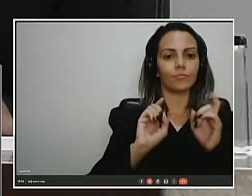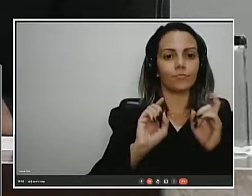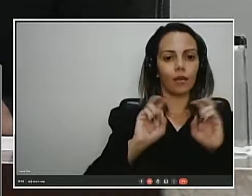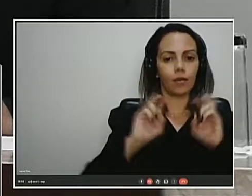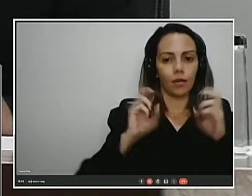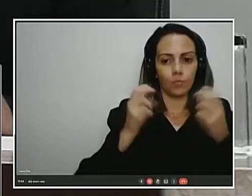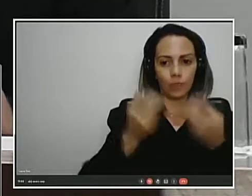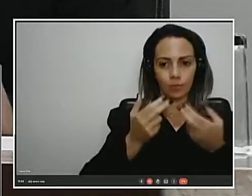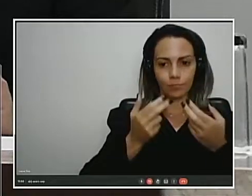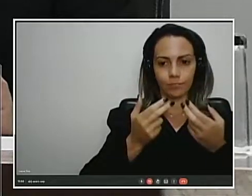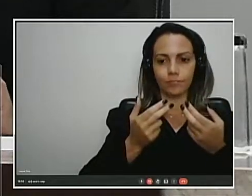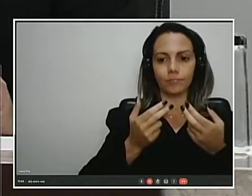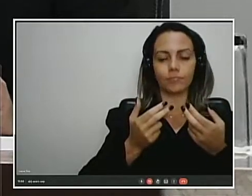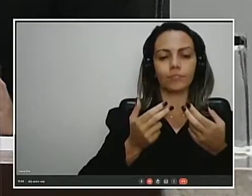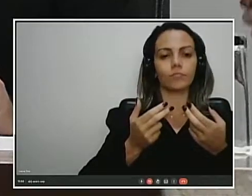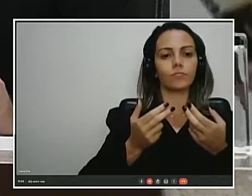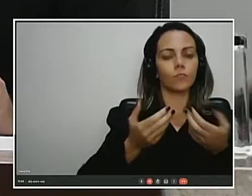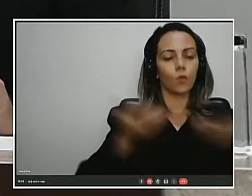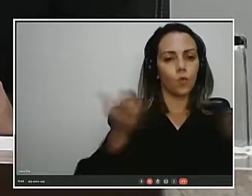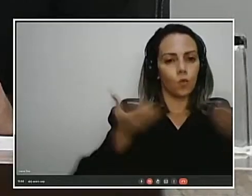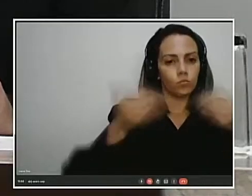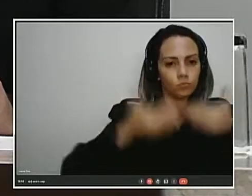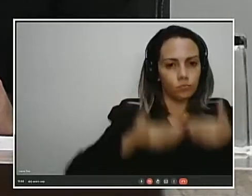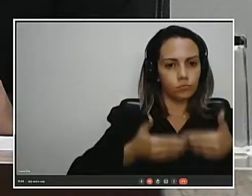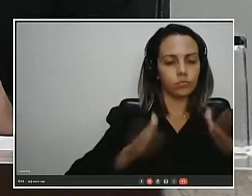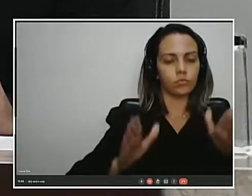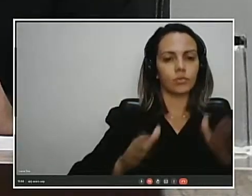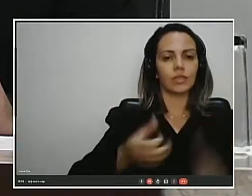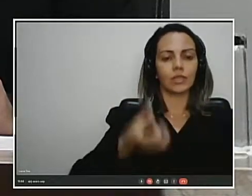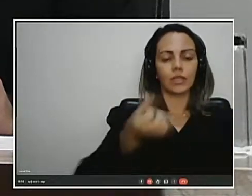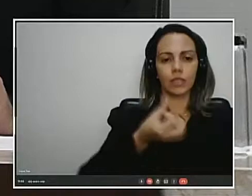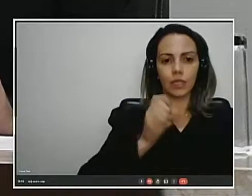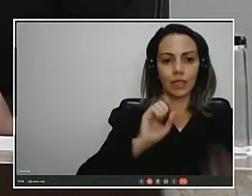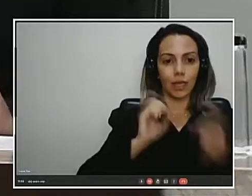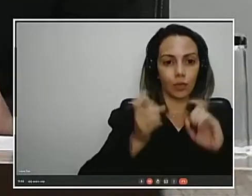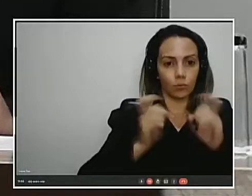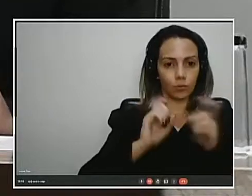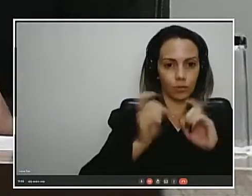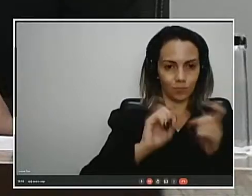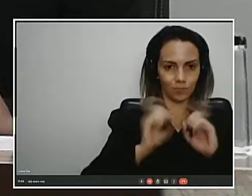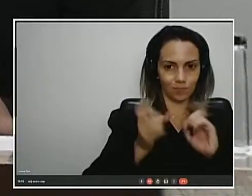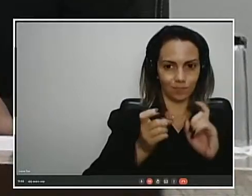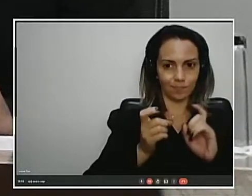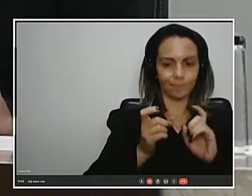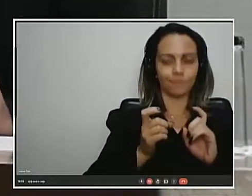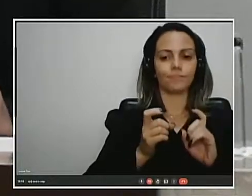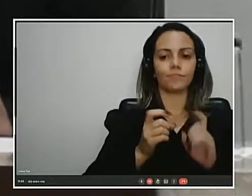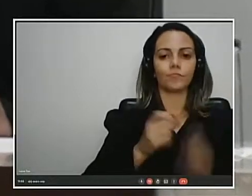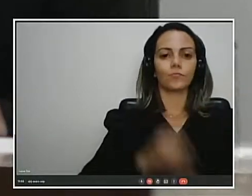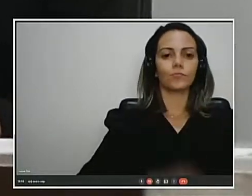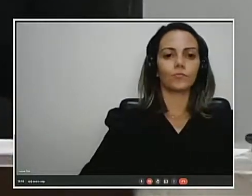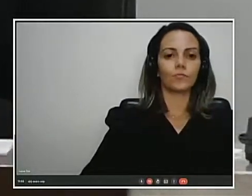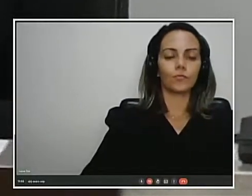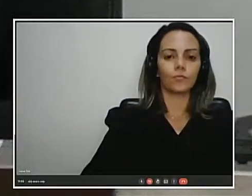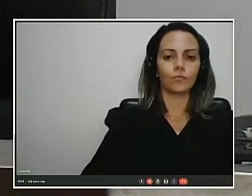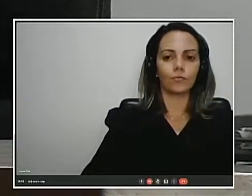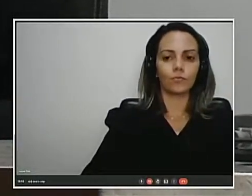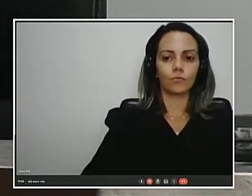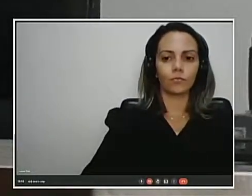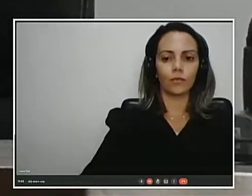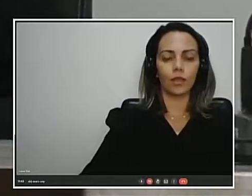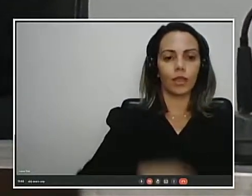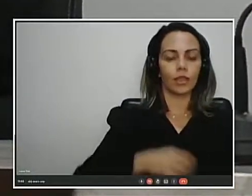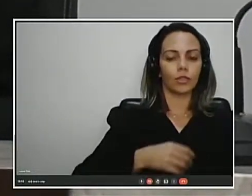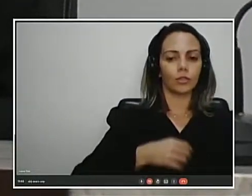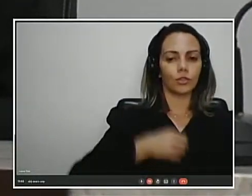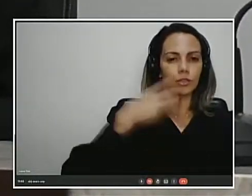da 6ª reunião ordinária do exercício de 2022. Da 34ª legislatura da Câmara Municipal